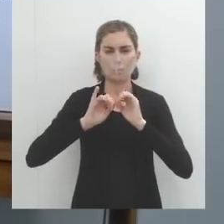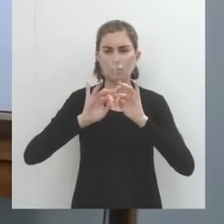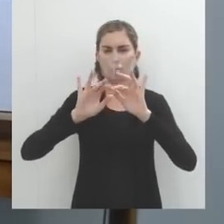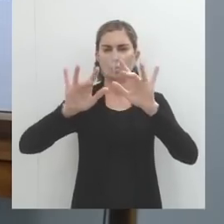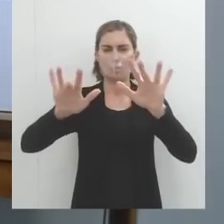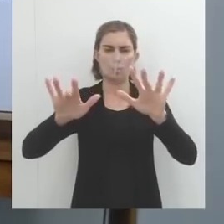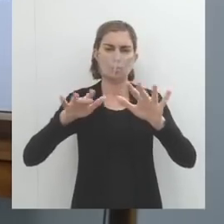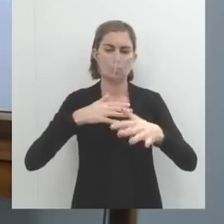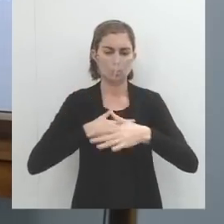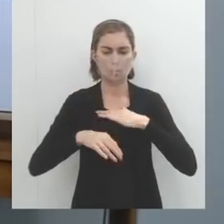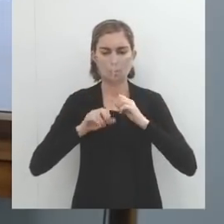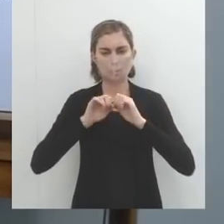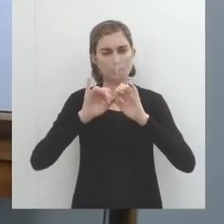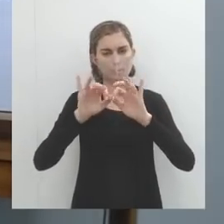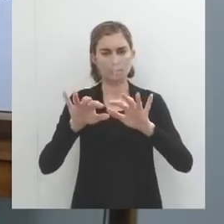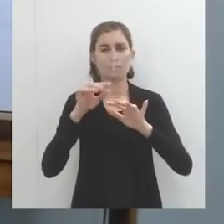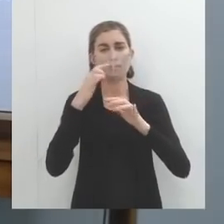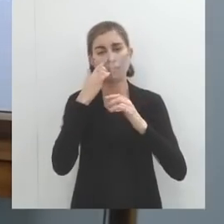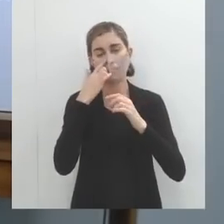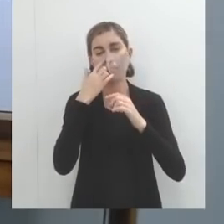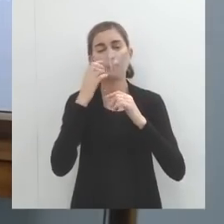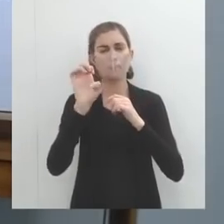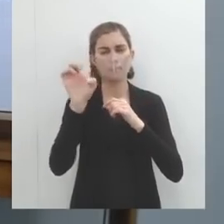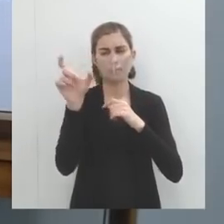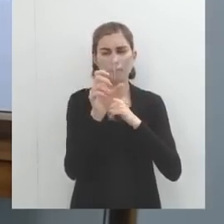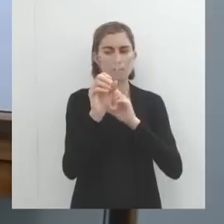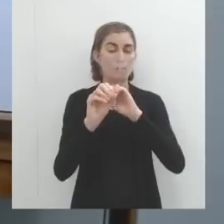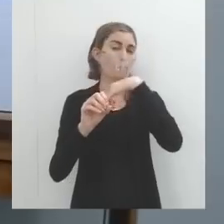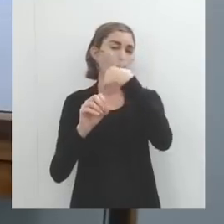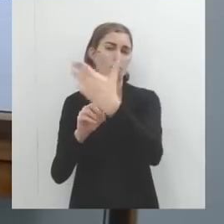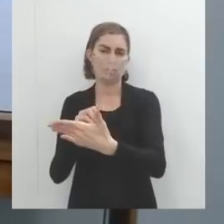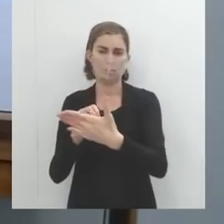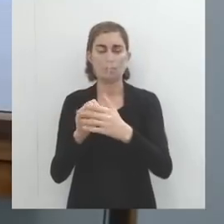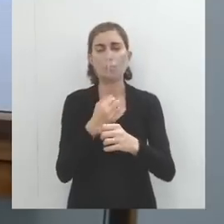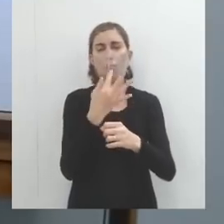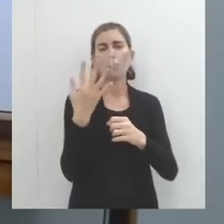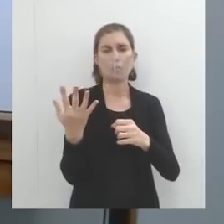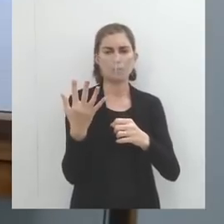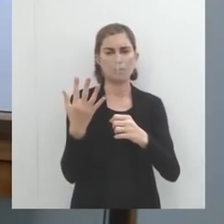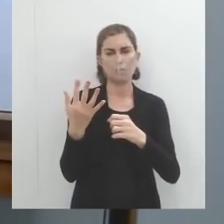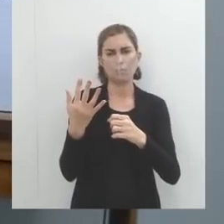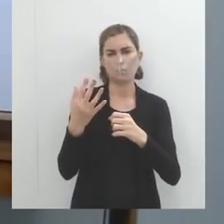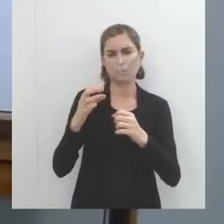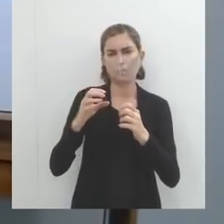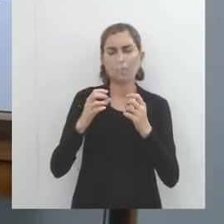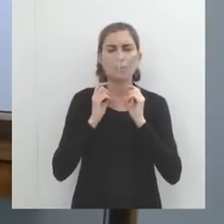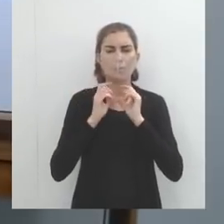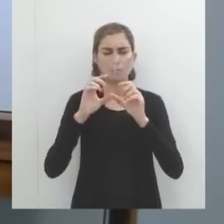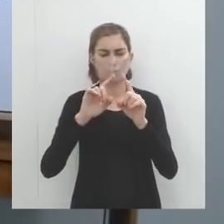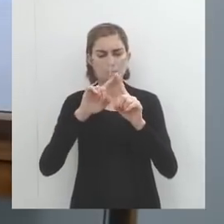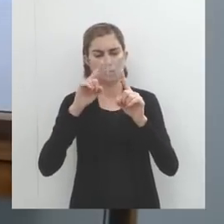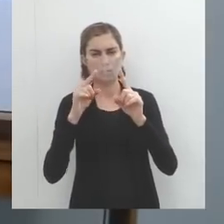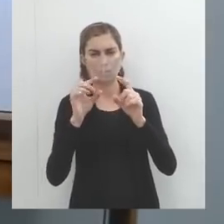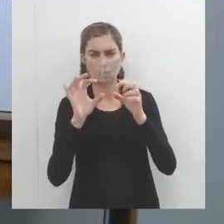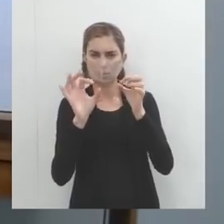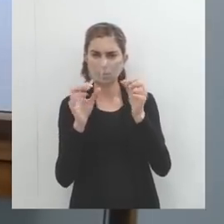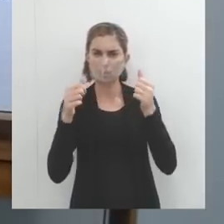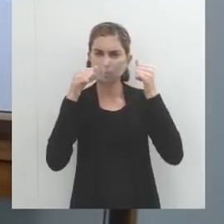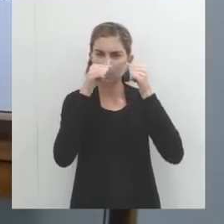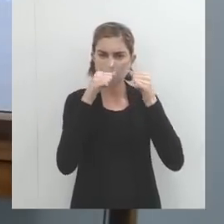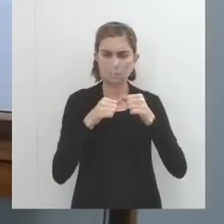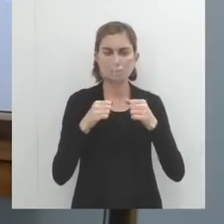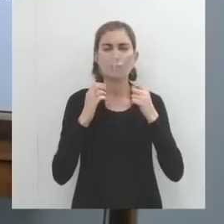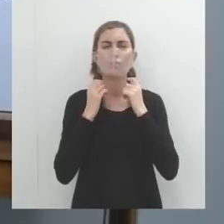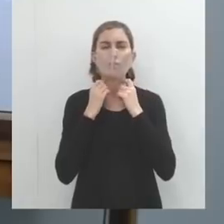Para fora do corpo. Exócrina, exo, para fora. E quando ele trabalha como uma glândula endócrina, é quando ele vai